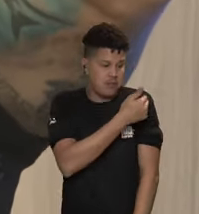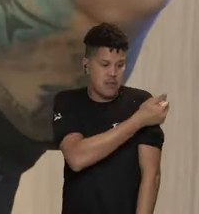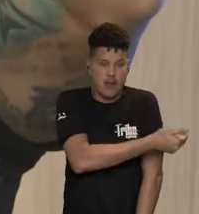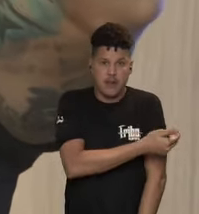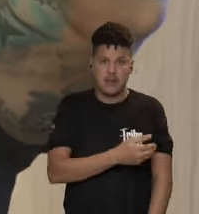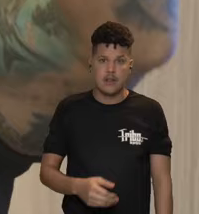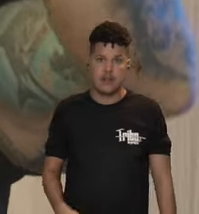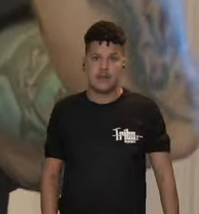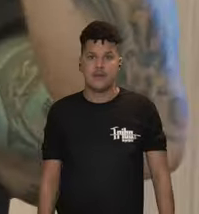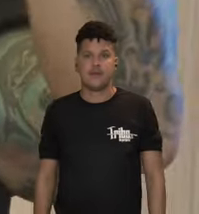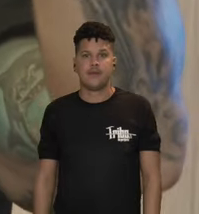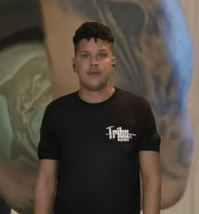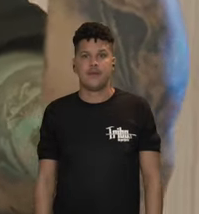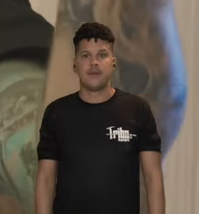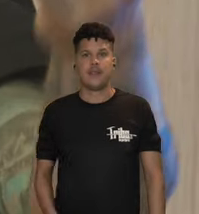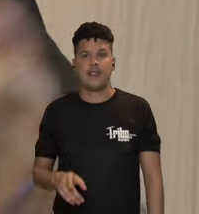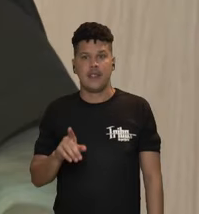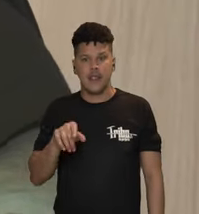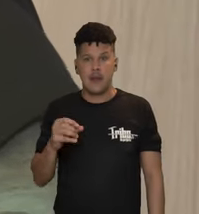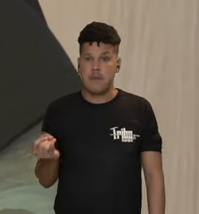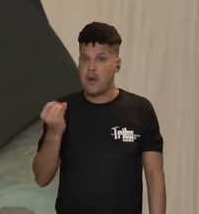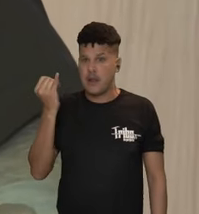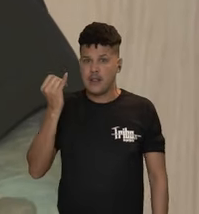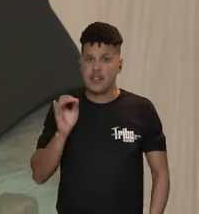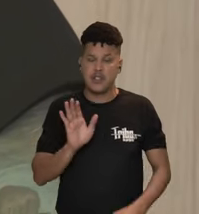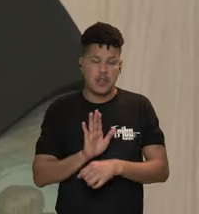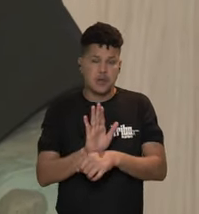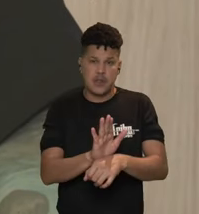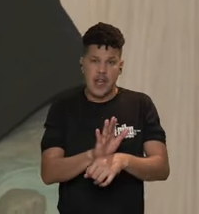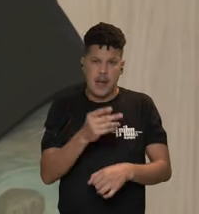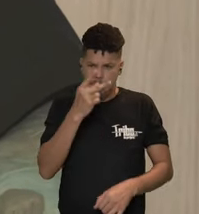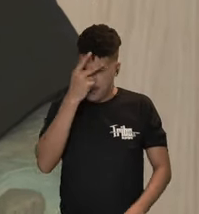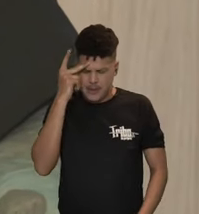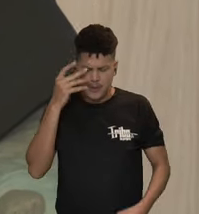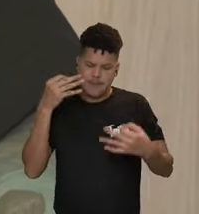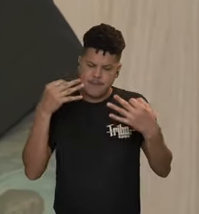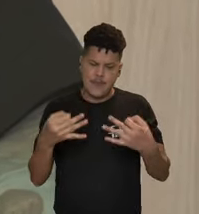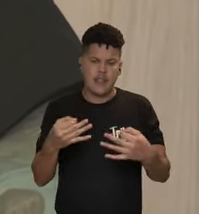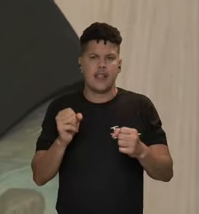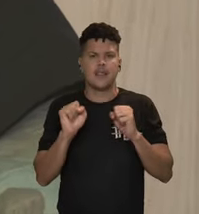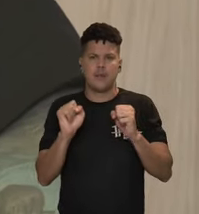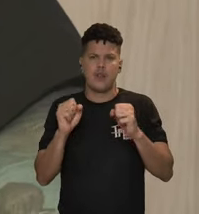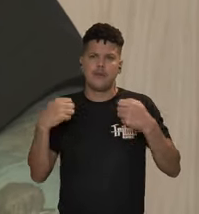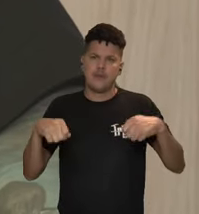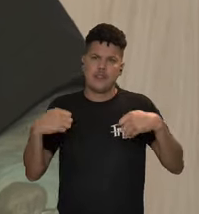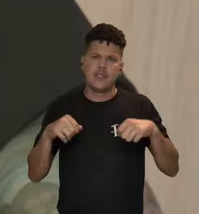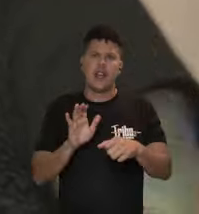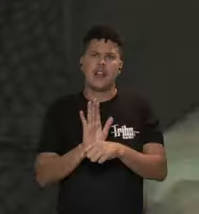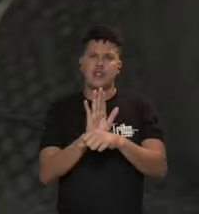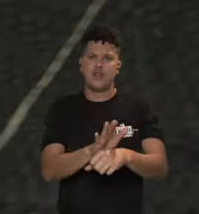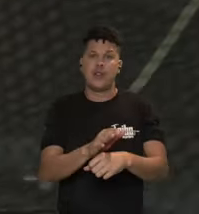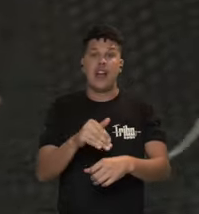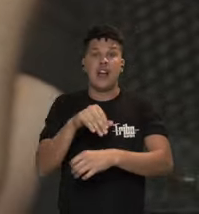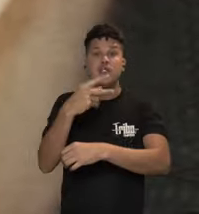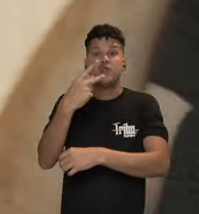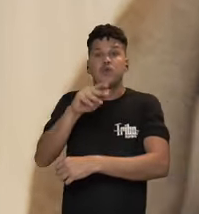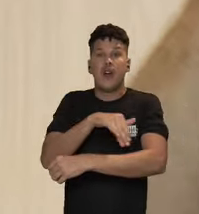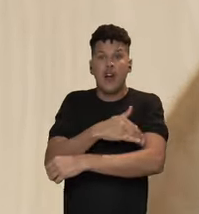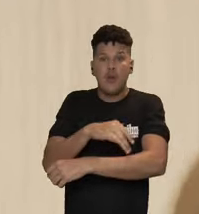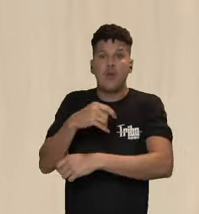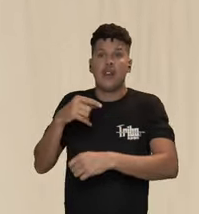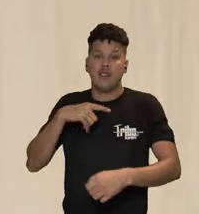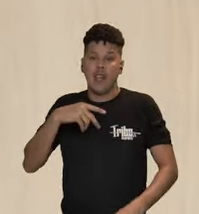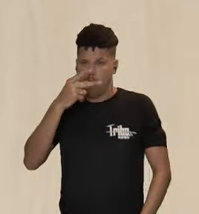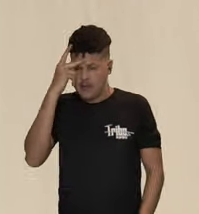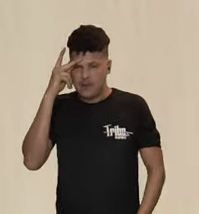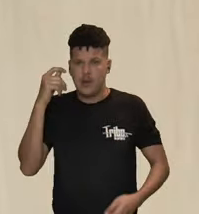pouca condição, ajude o próximo, mais próximo de você, que com certeza ele tá precisando de uma ajuda, não é isso, pode mano? Crer. Com certeza na tua rua tem alguém que precisa com também. Certeza, então, né,